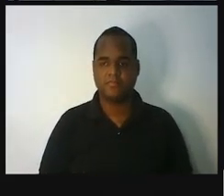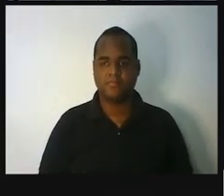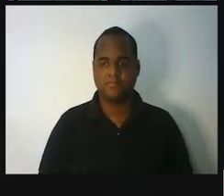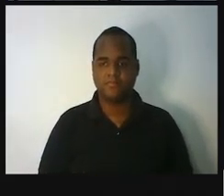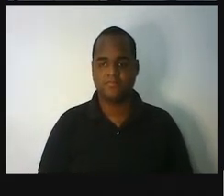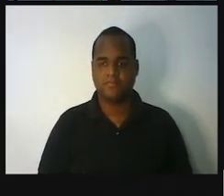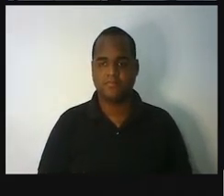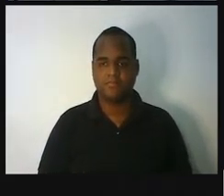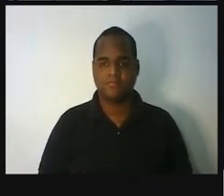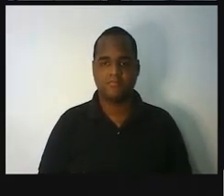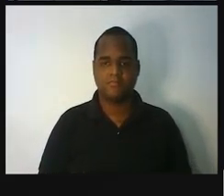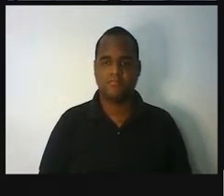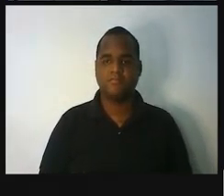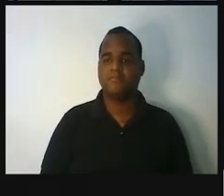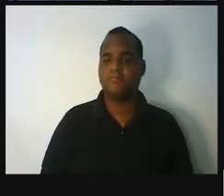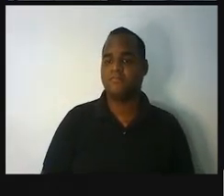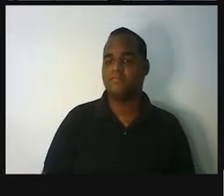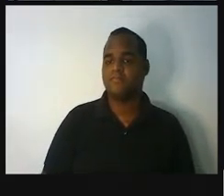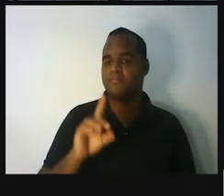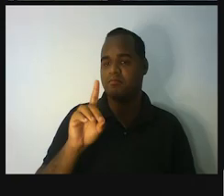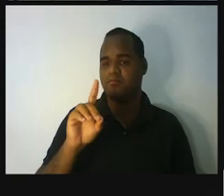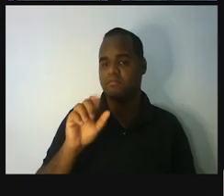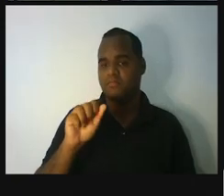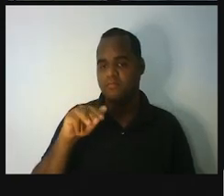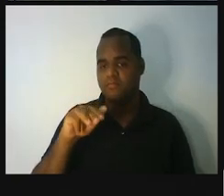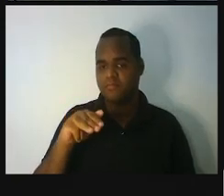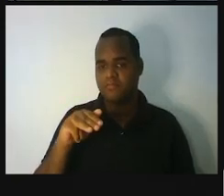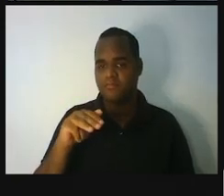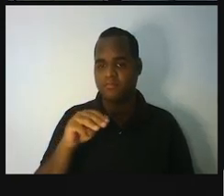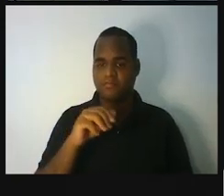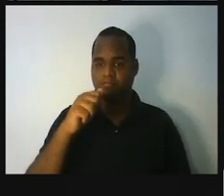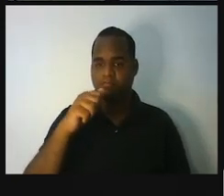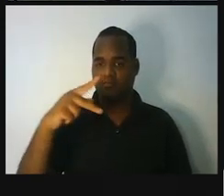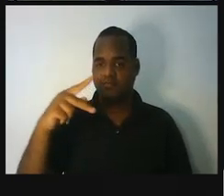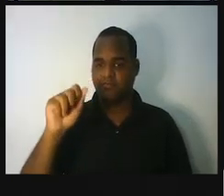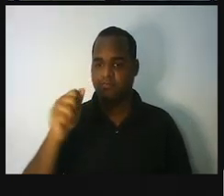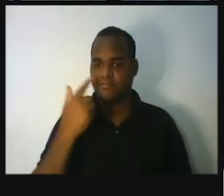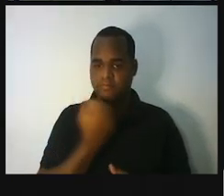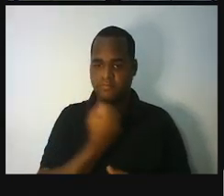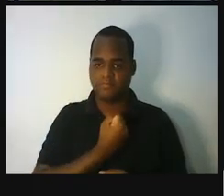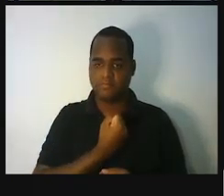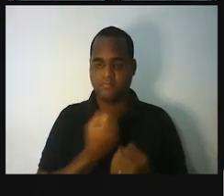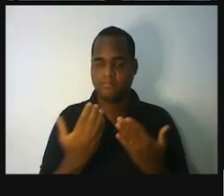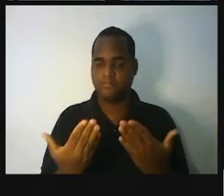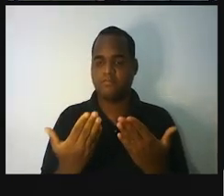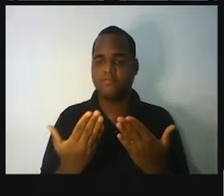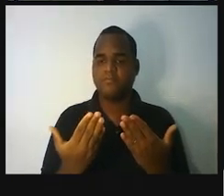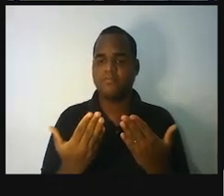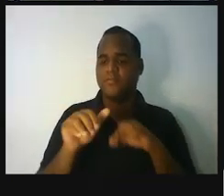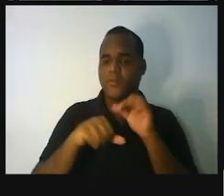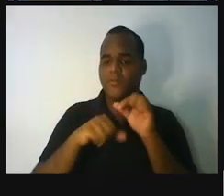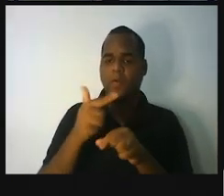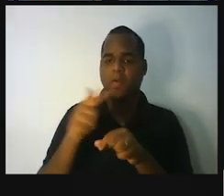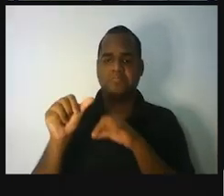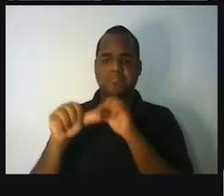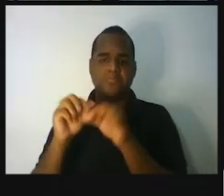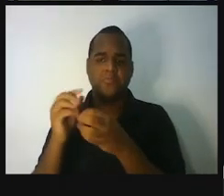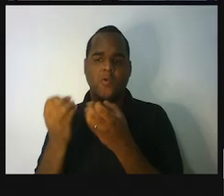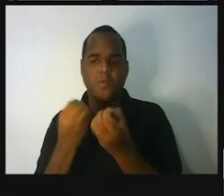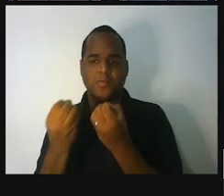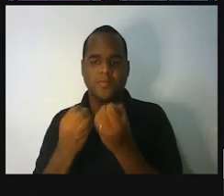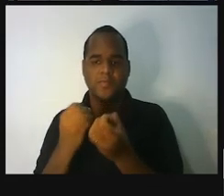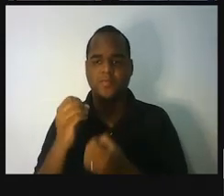lá? Então, decâmetro cúbico, ó, Paulo Afonso 1, 26 mil. Como é que a gente muda de decâmetro cúbico